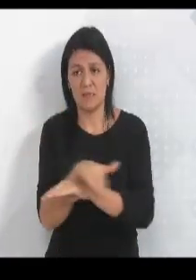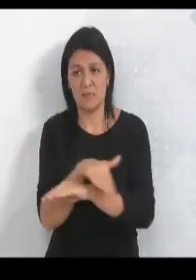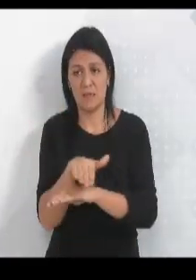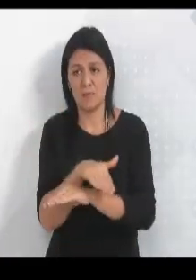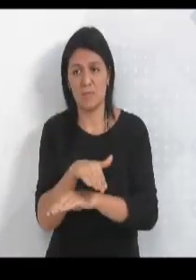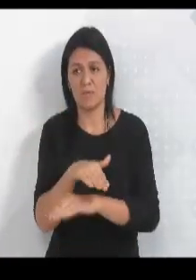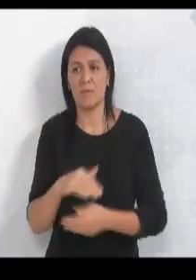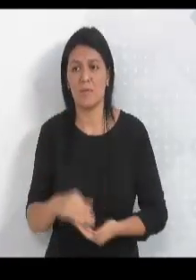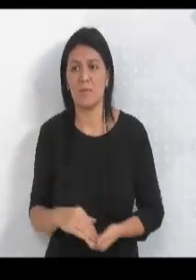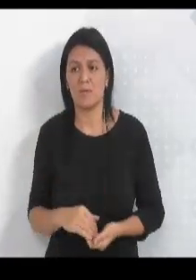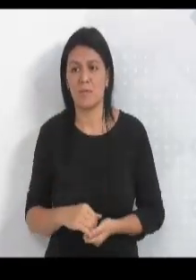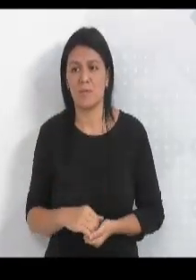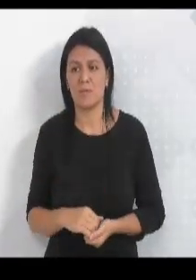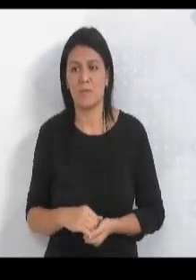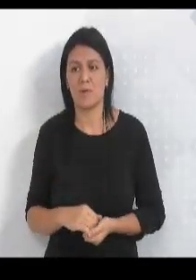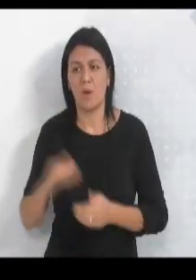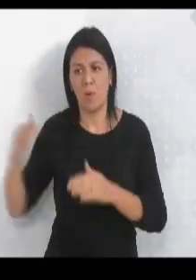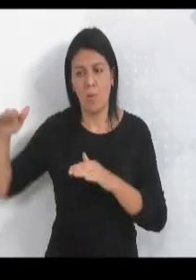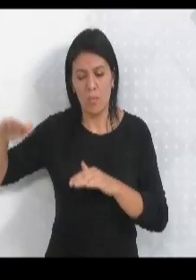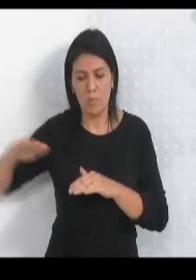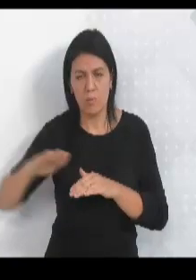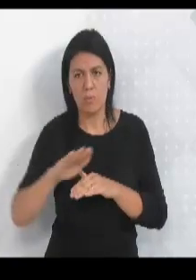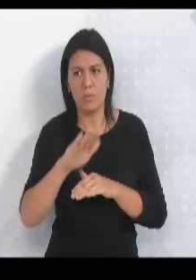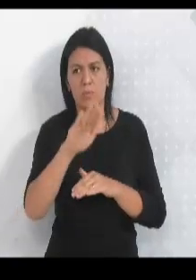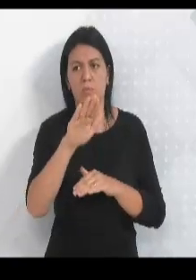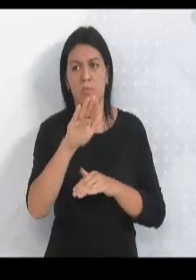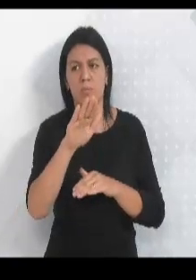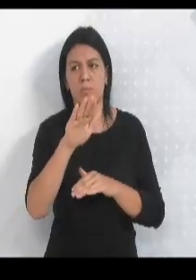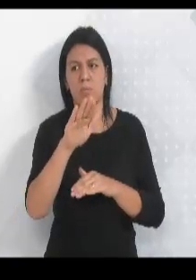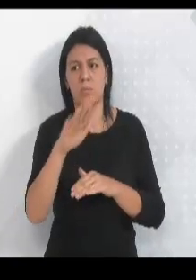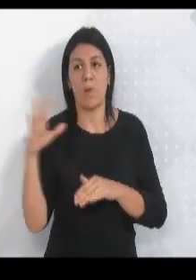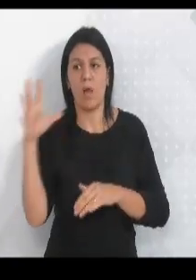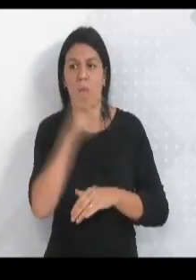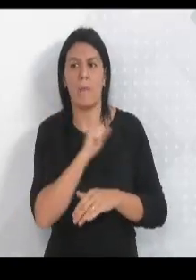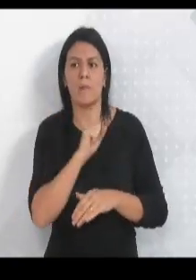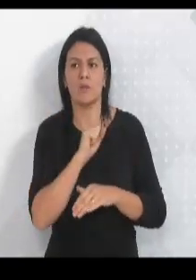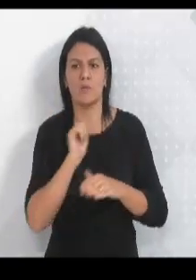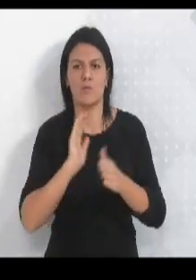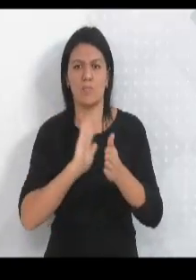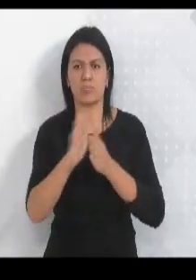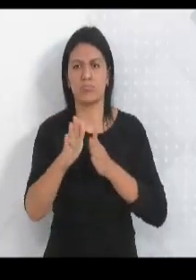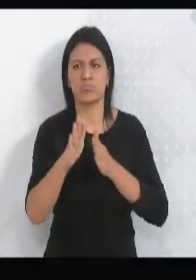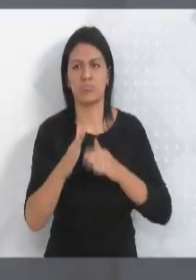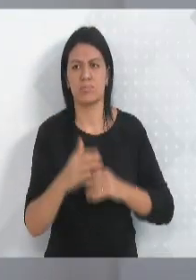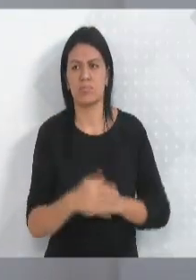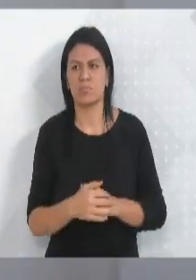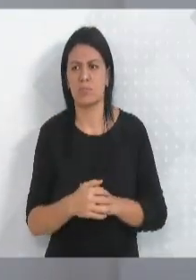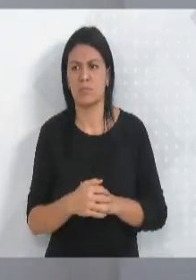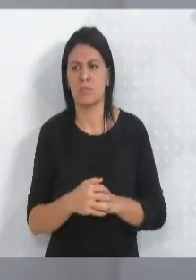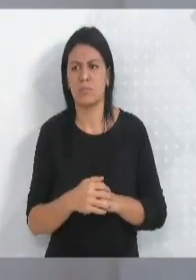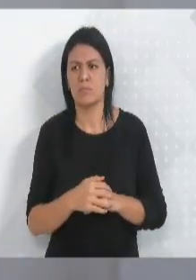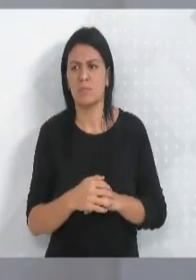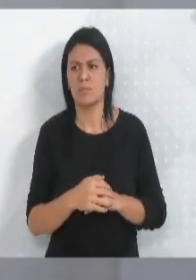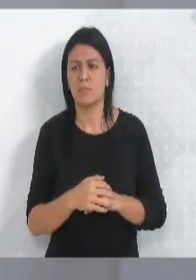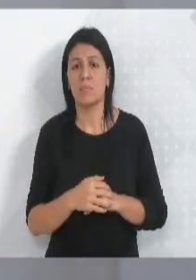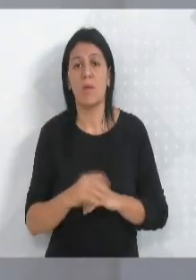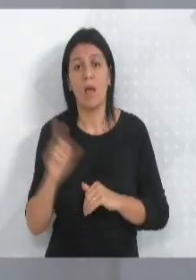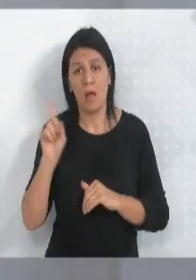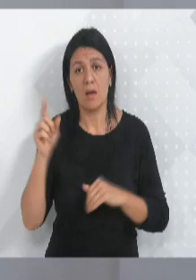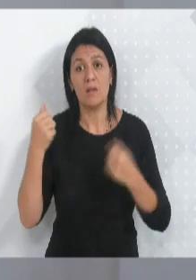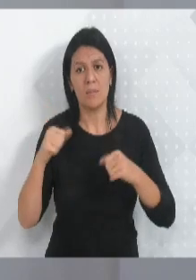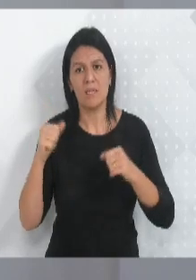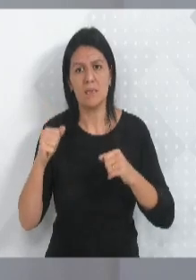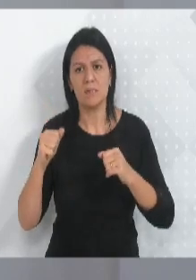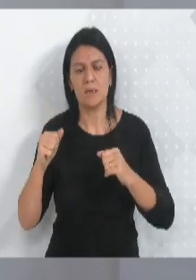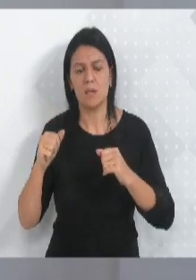cara vai entrar aqui. Quem vem de lá de cima, vem aqui, o cara foi bom senso. Olha lá, mas vem em alta velocidade. Para sair também a dificuldade. Aqui precisa de um redutor